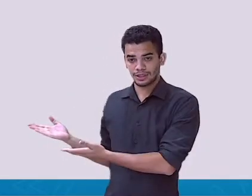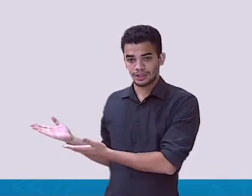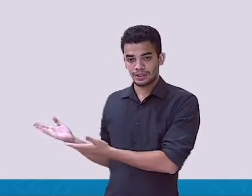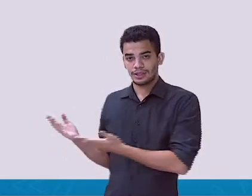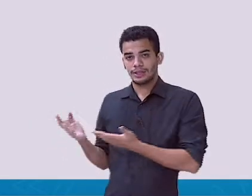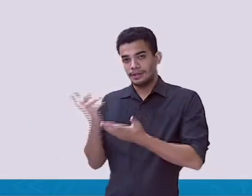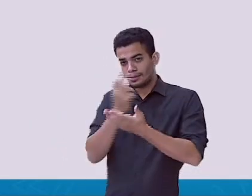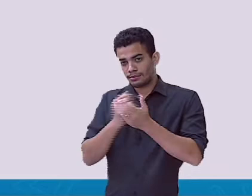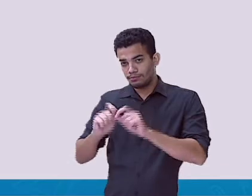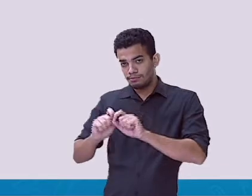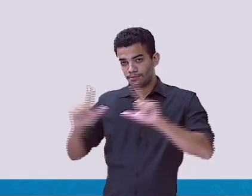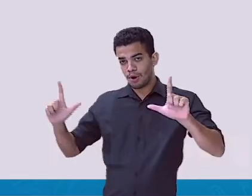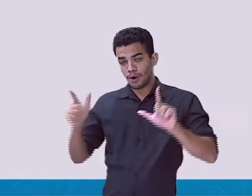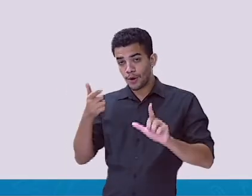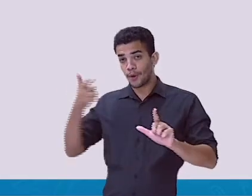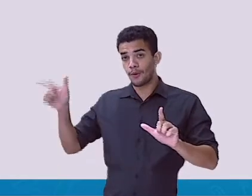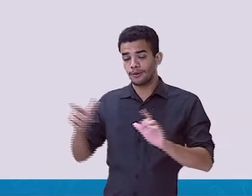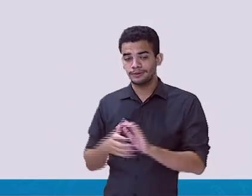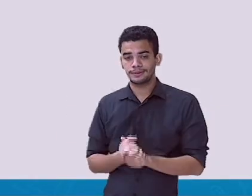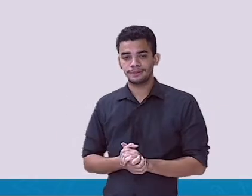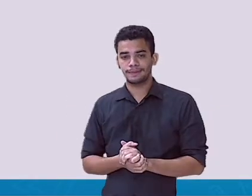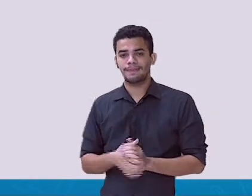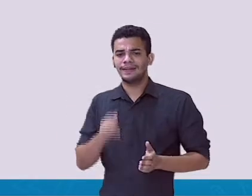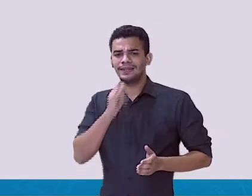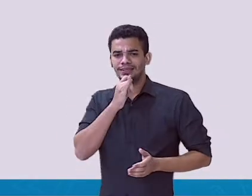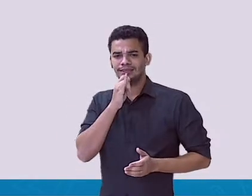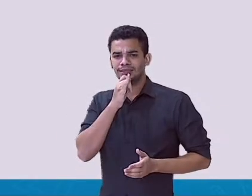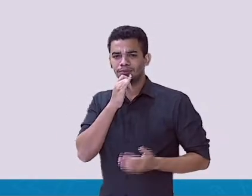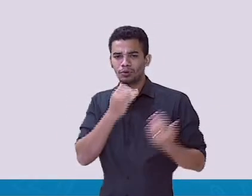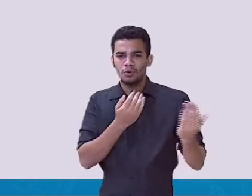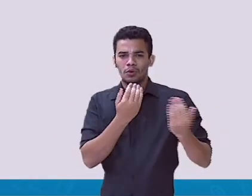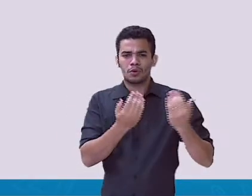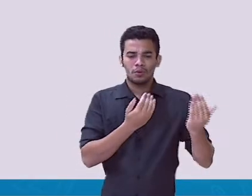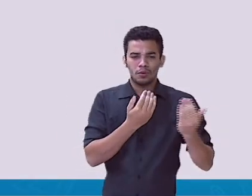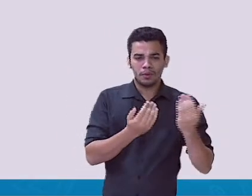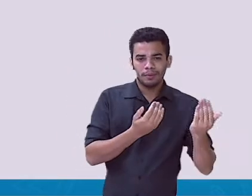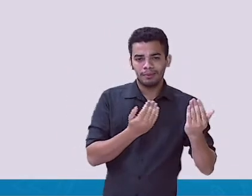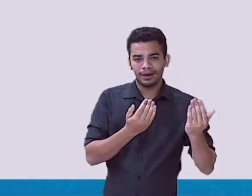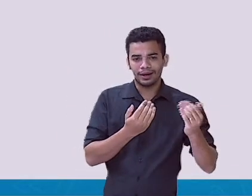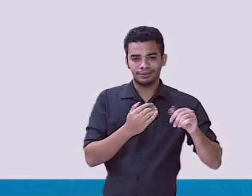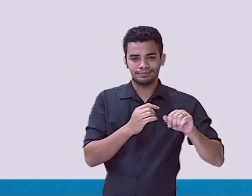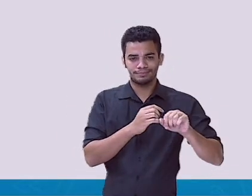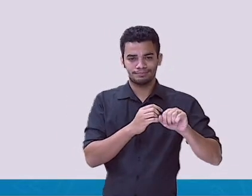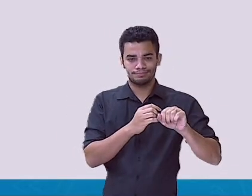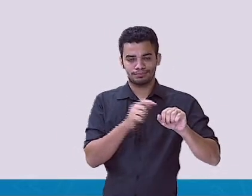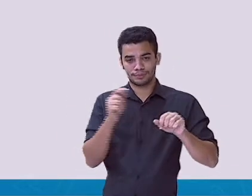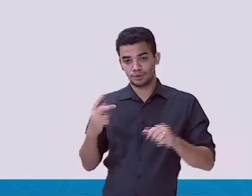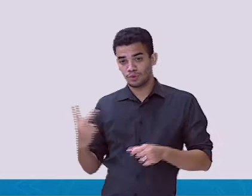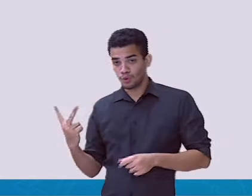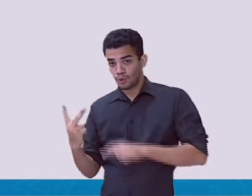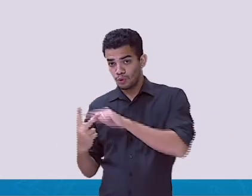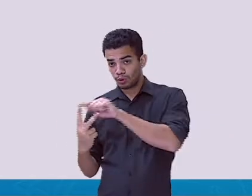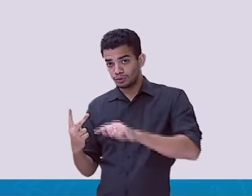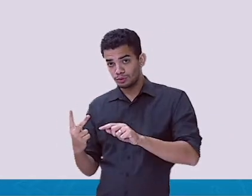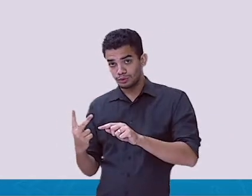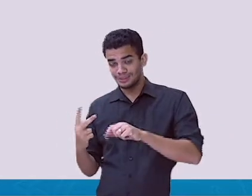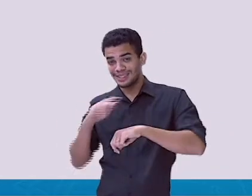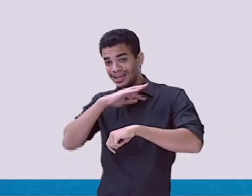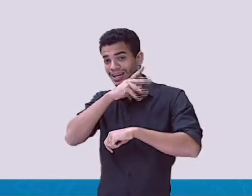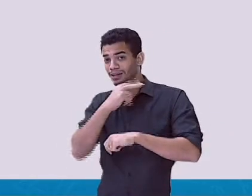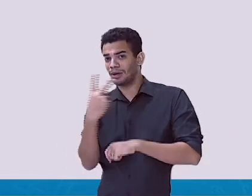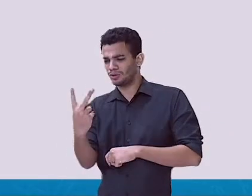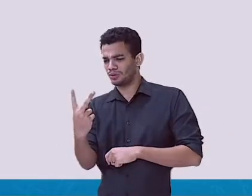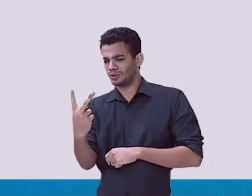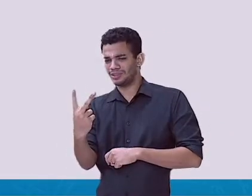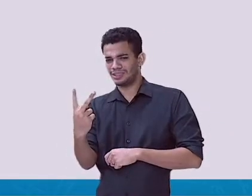Tem diferença da lagosta para o caranguejo em partes? Não. Olha para vocês verem, eles vão ter